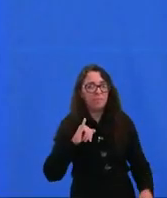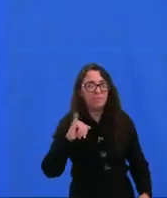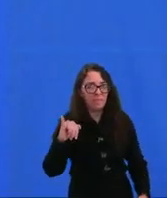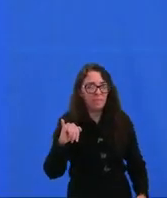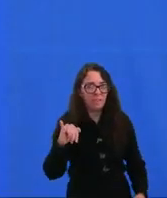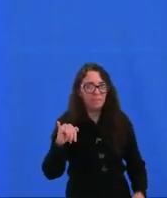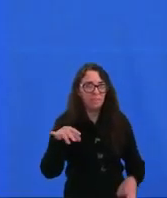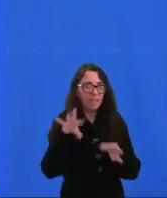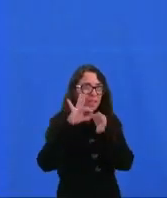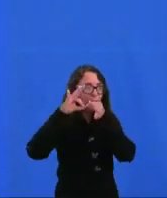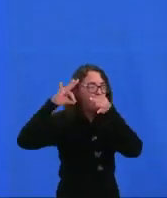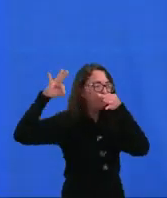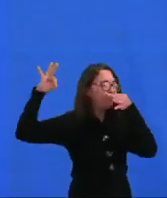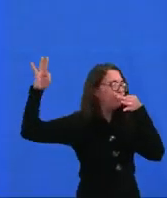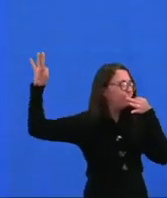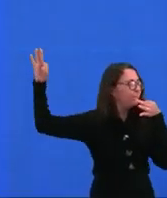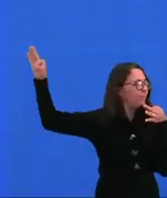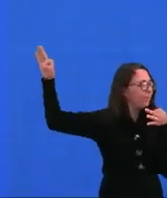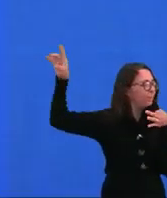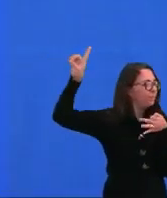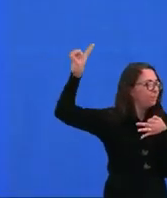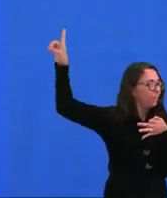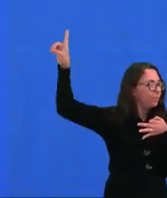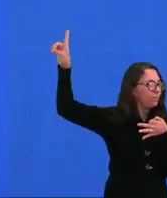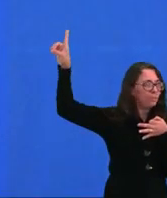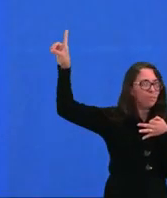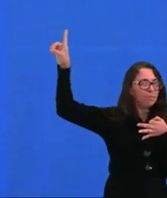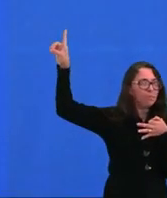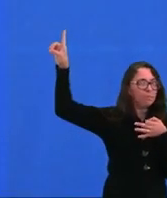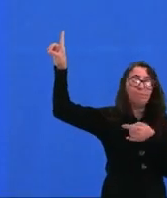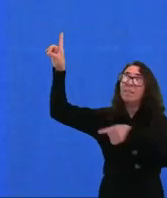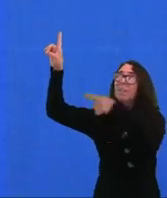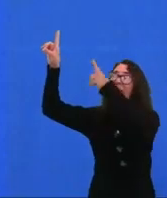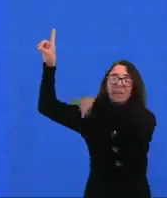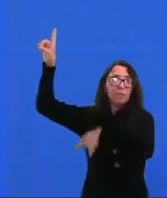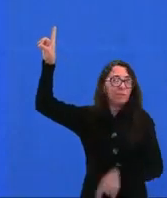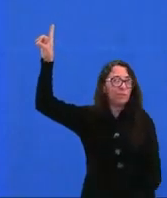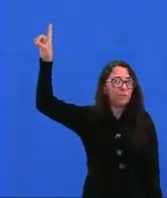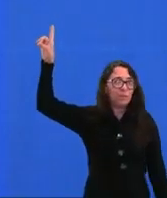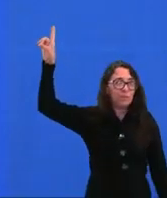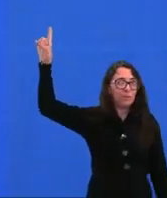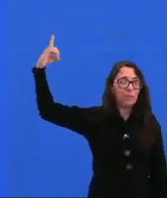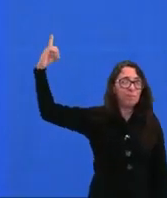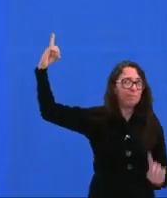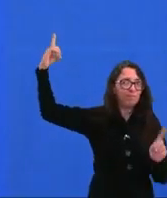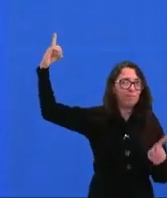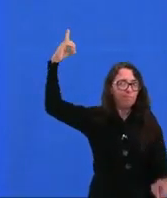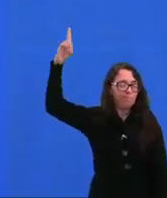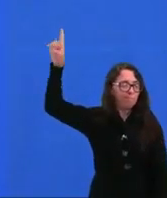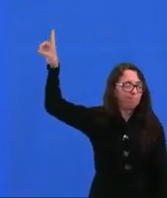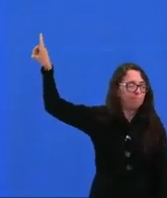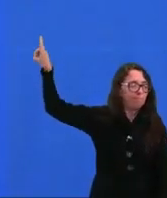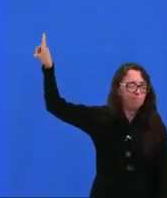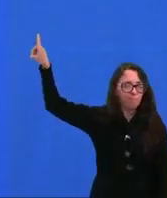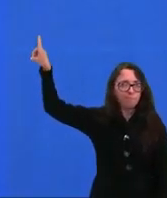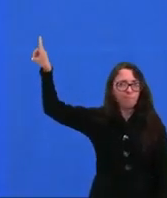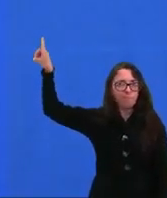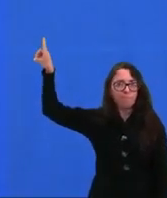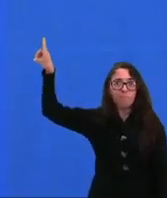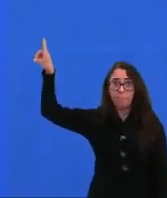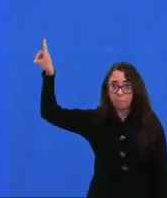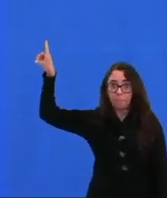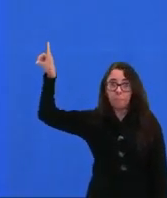terá sido desligado no céu. Em verdade, também vos digo que os dois dentre vós,